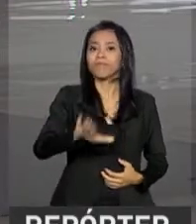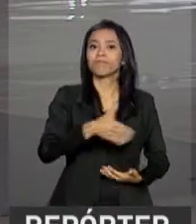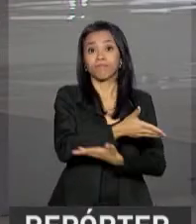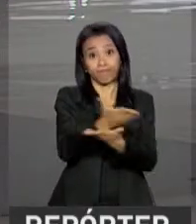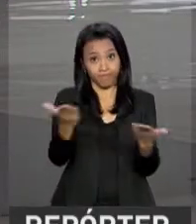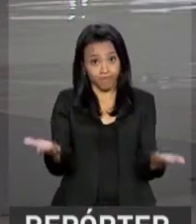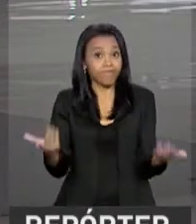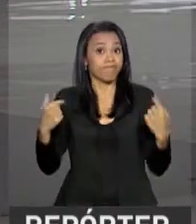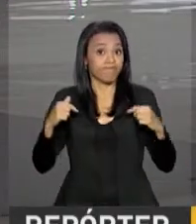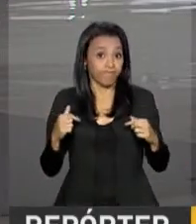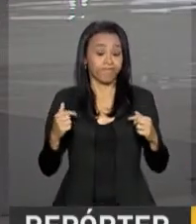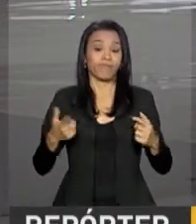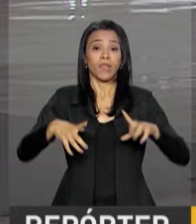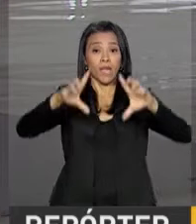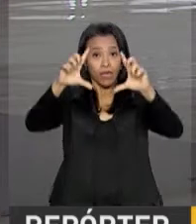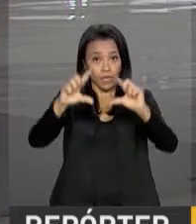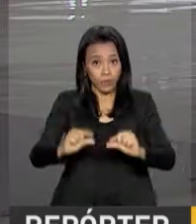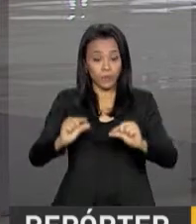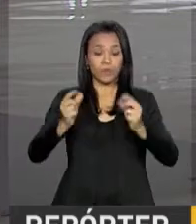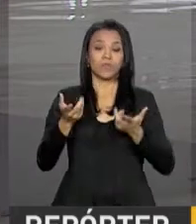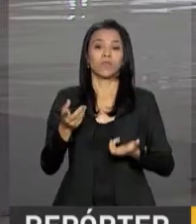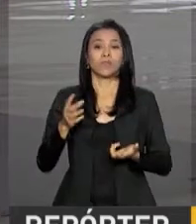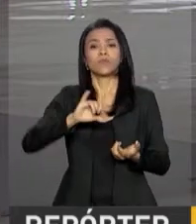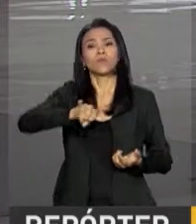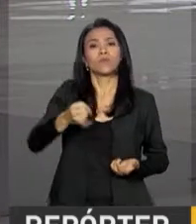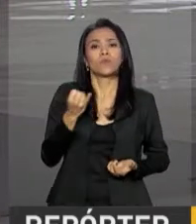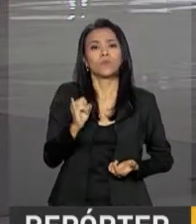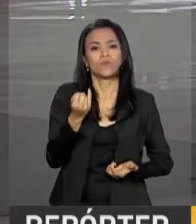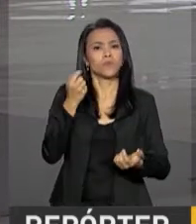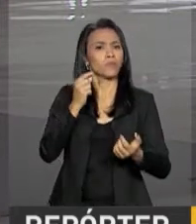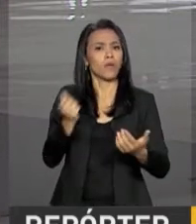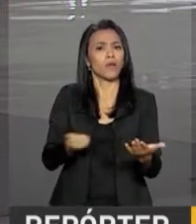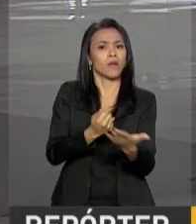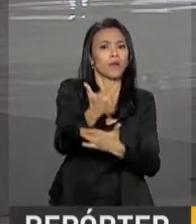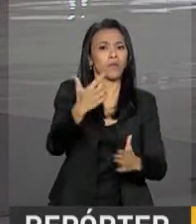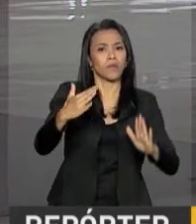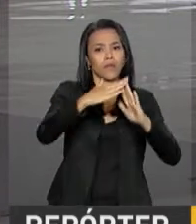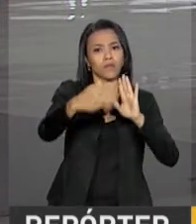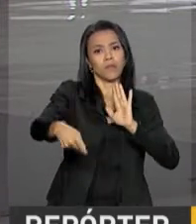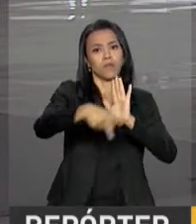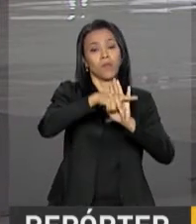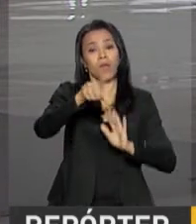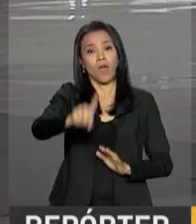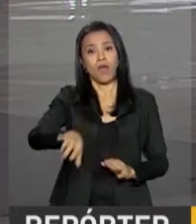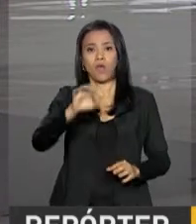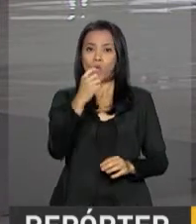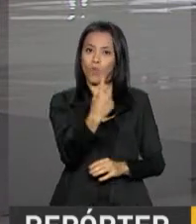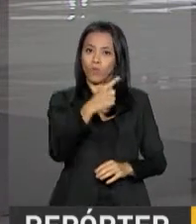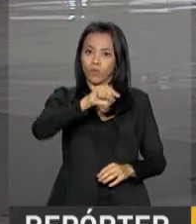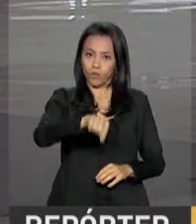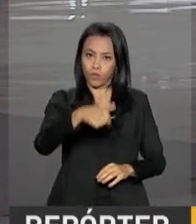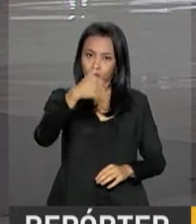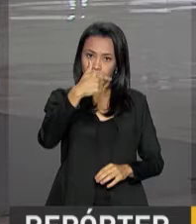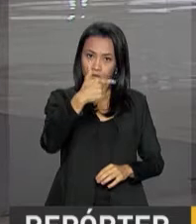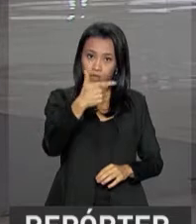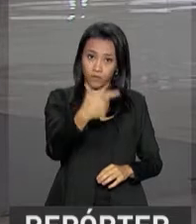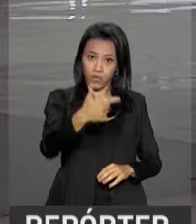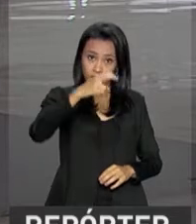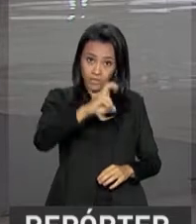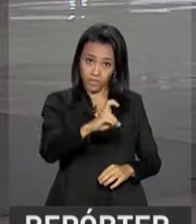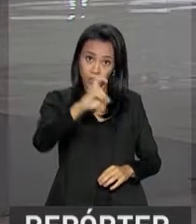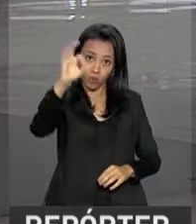tarde a todos pois esta está a redução da taxa de juros para compra da casa própria é de até 1,25 ponto percentual